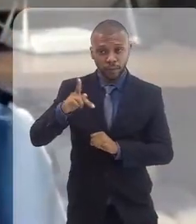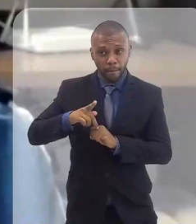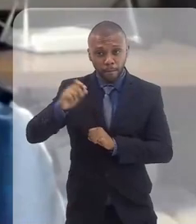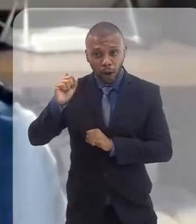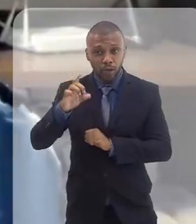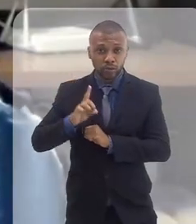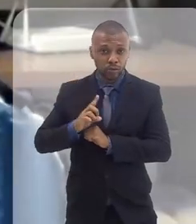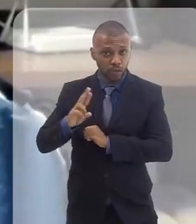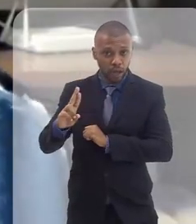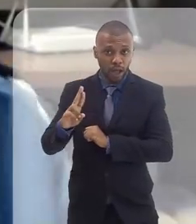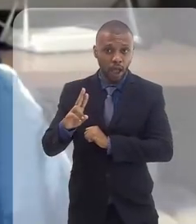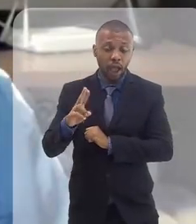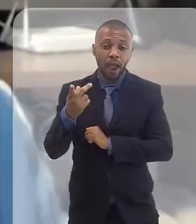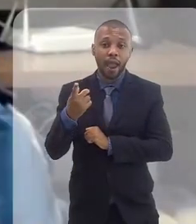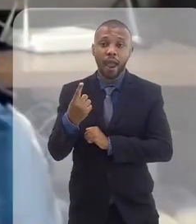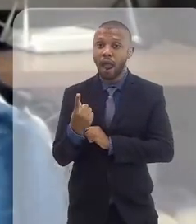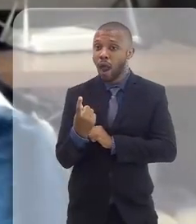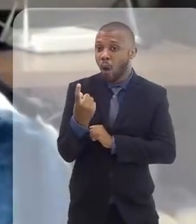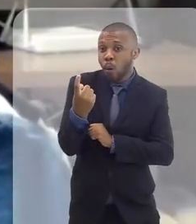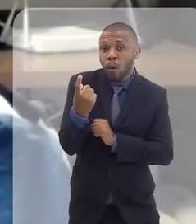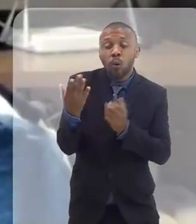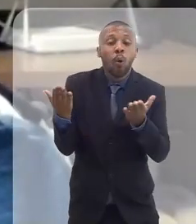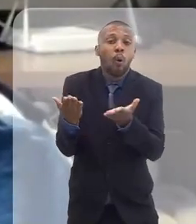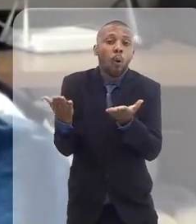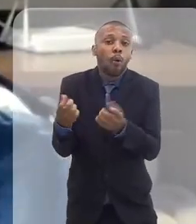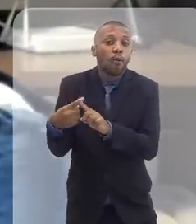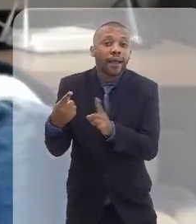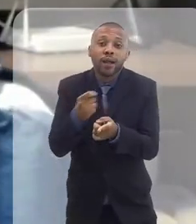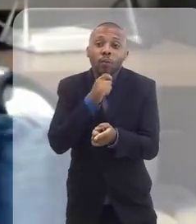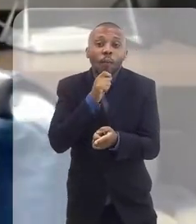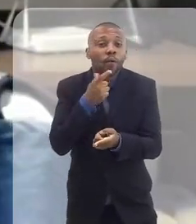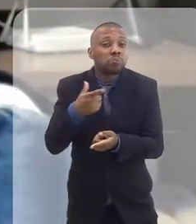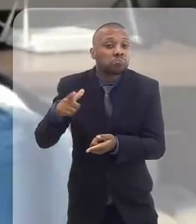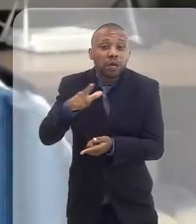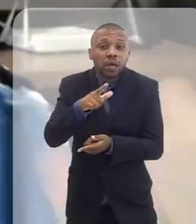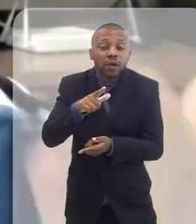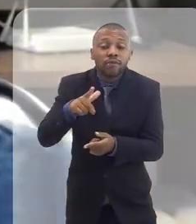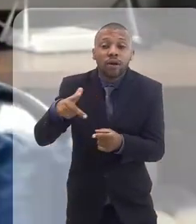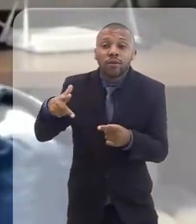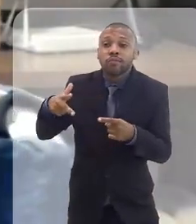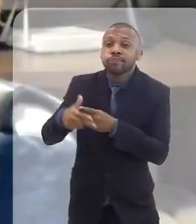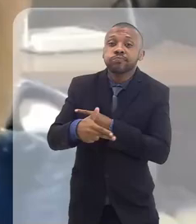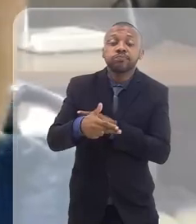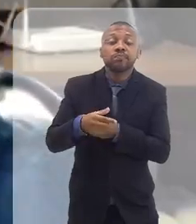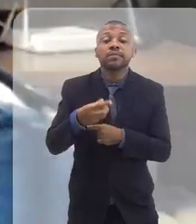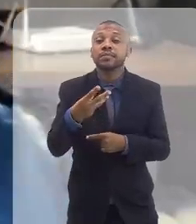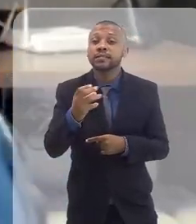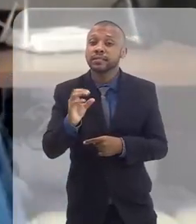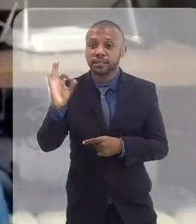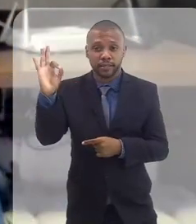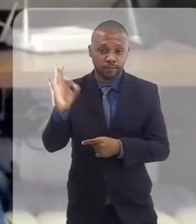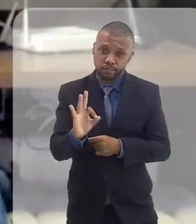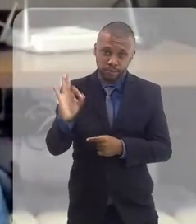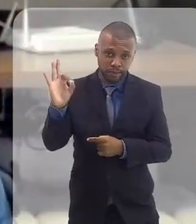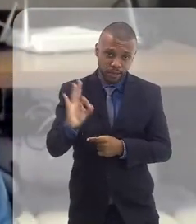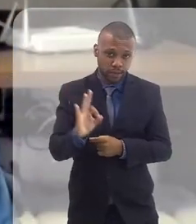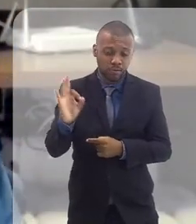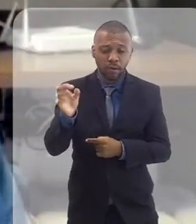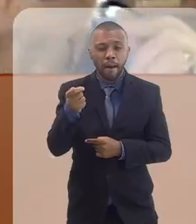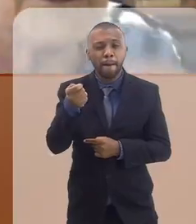de pós-doutorado, é único hoje, porque não tem, foi cortado